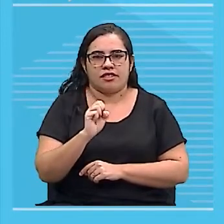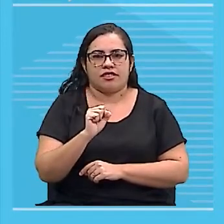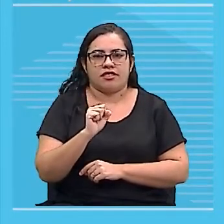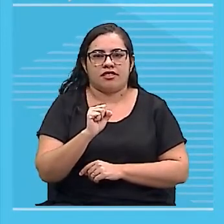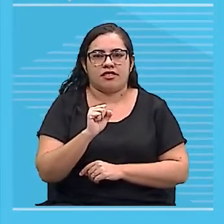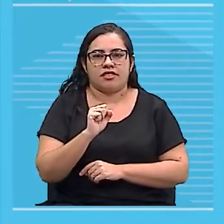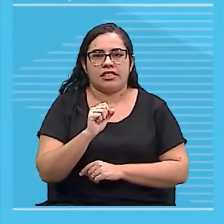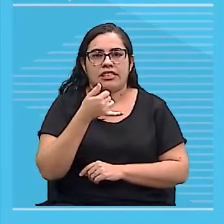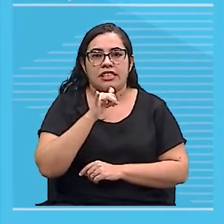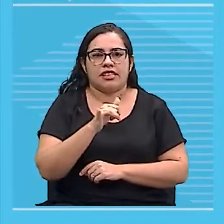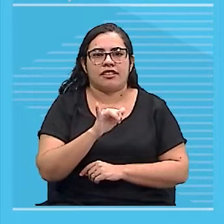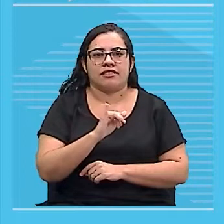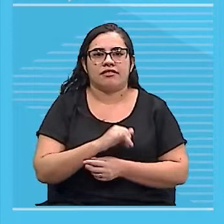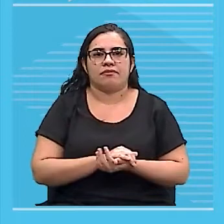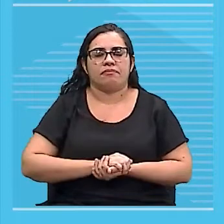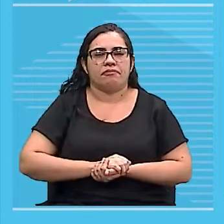E elétricos, não é isso?